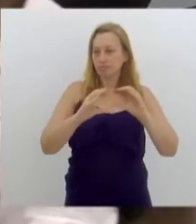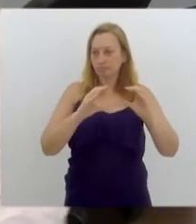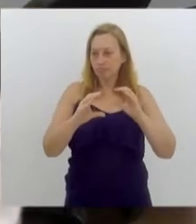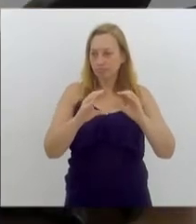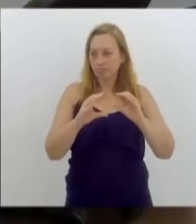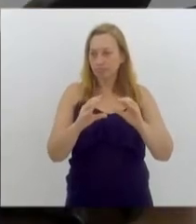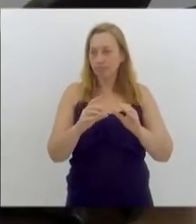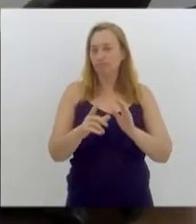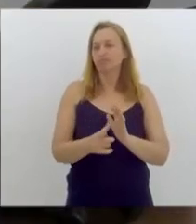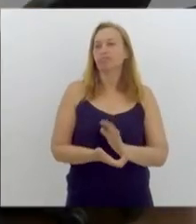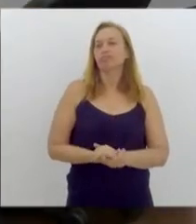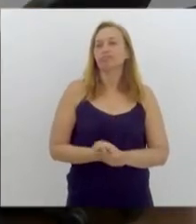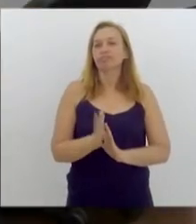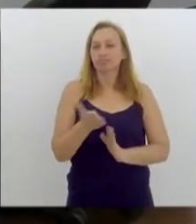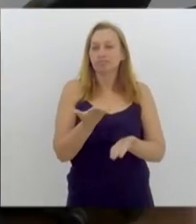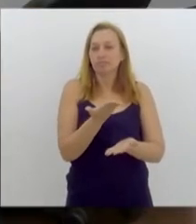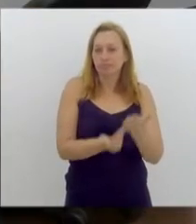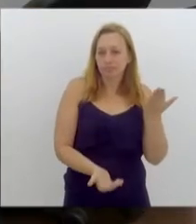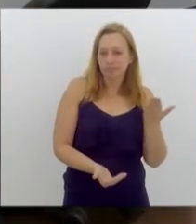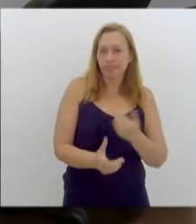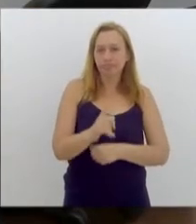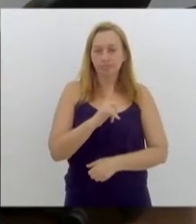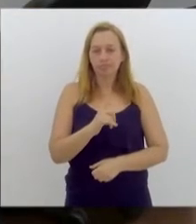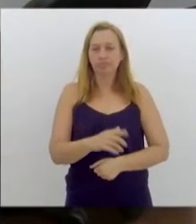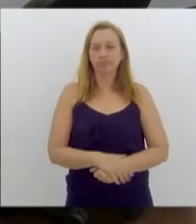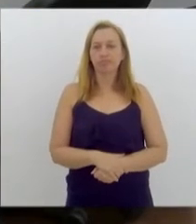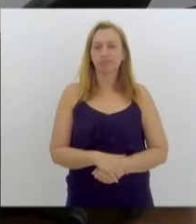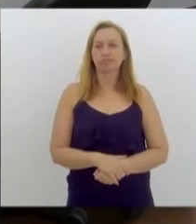o que já gera uma perda